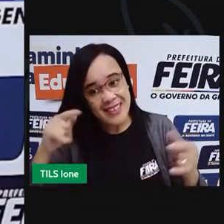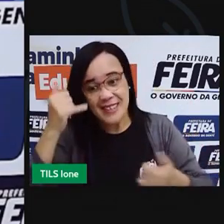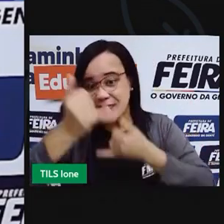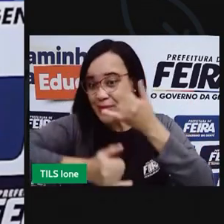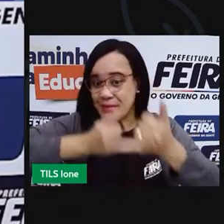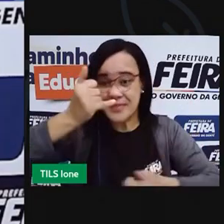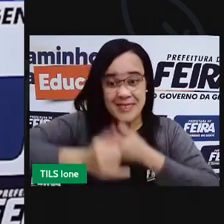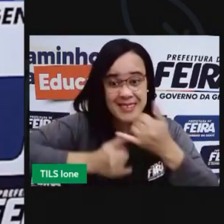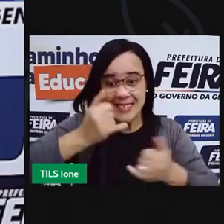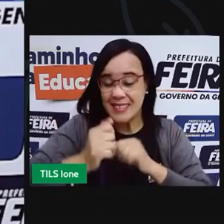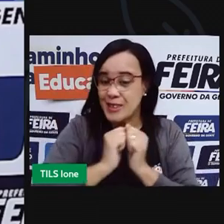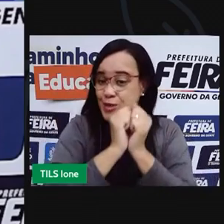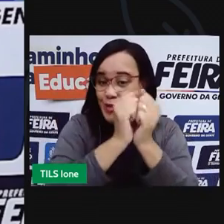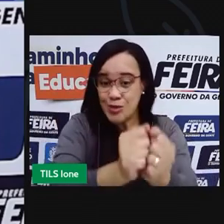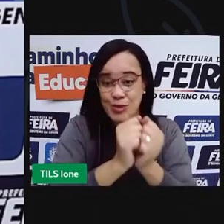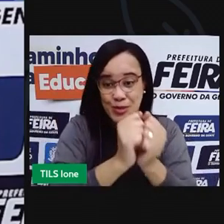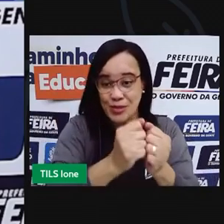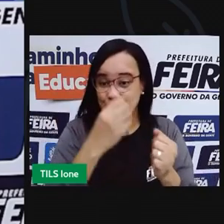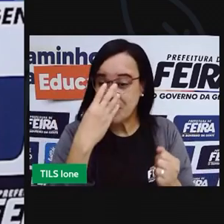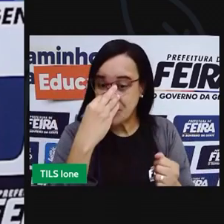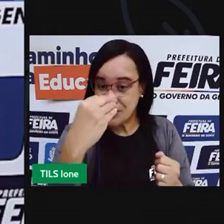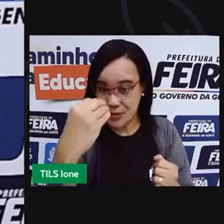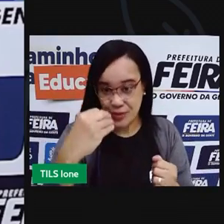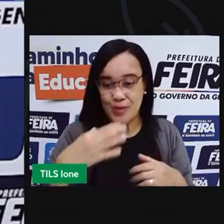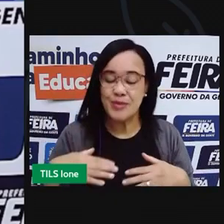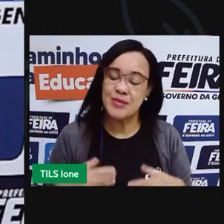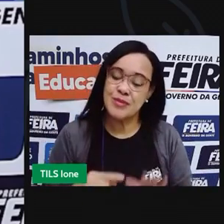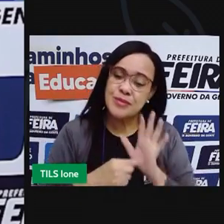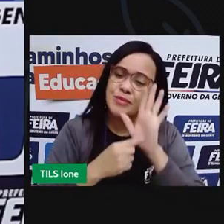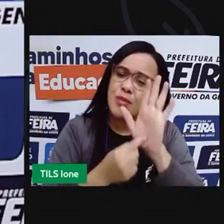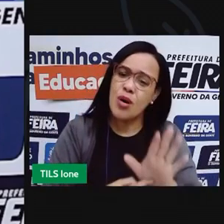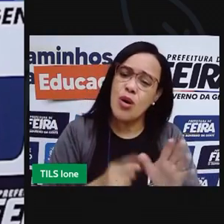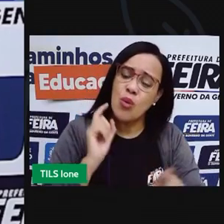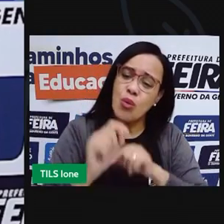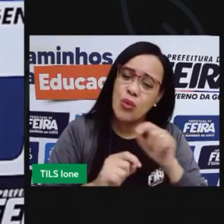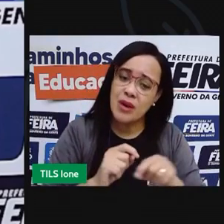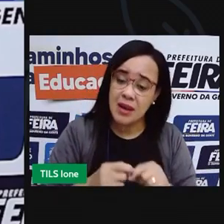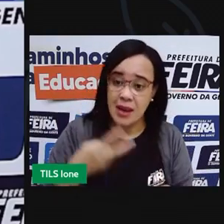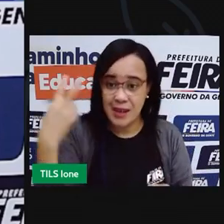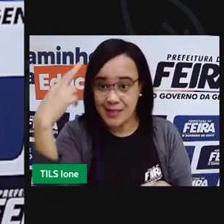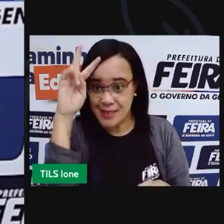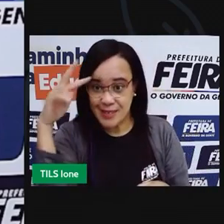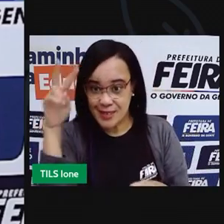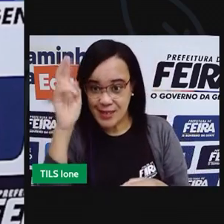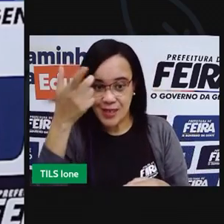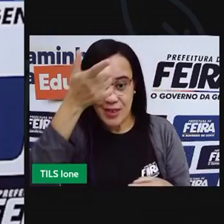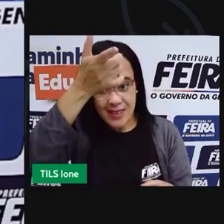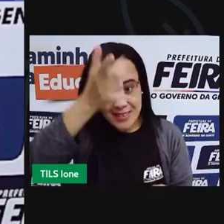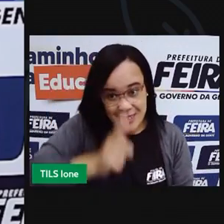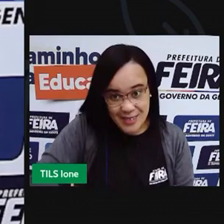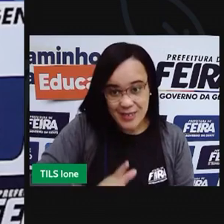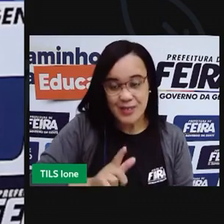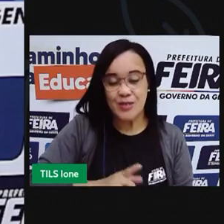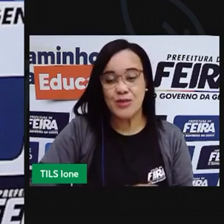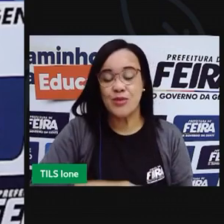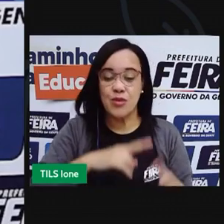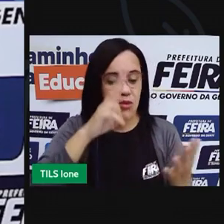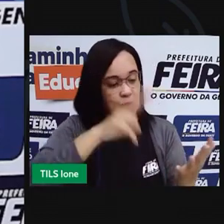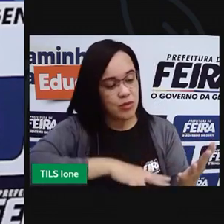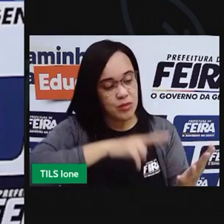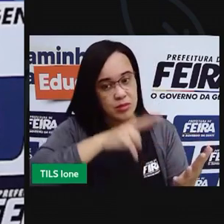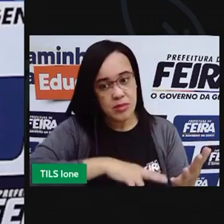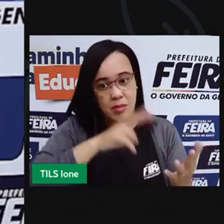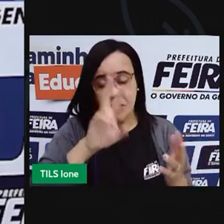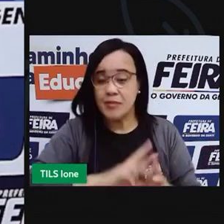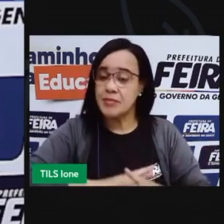Isso mostra para a gente, criança, a releitura de um conto. A gente vai ver que a